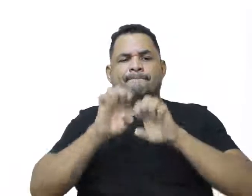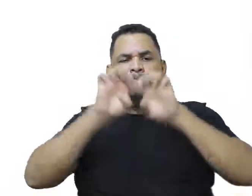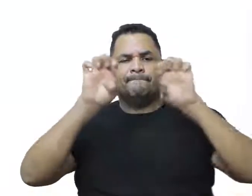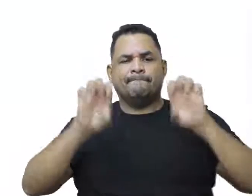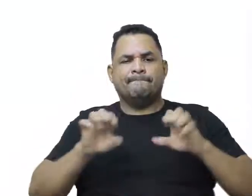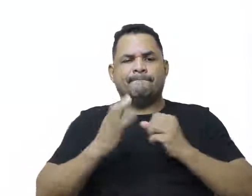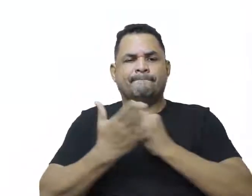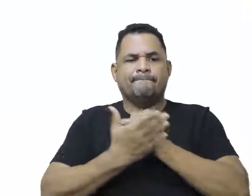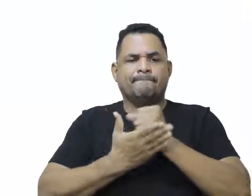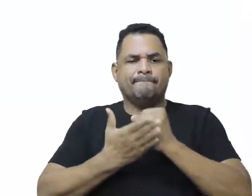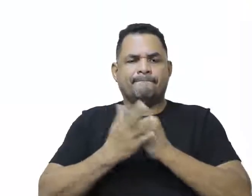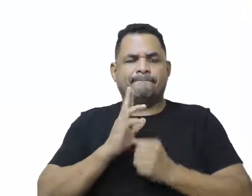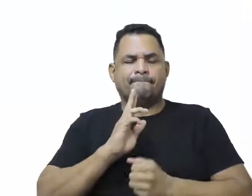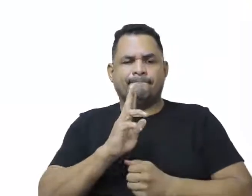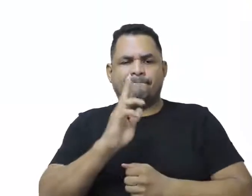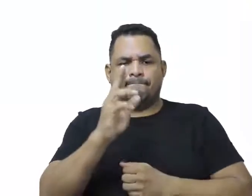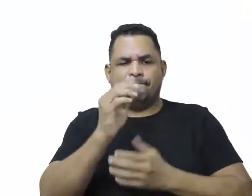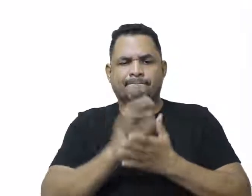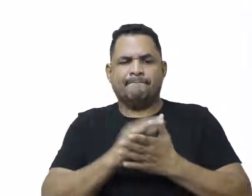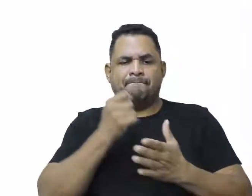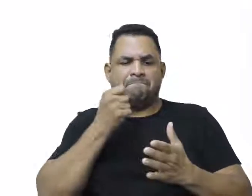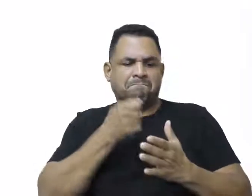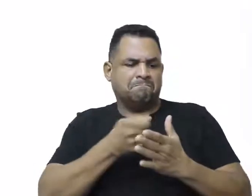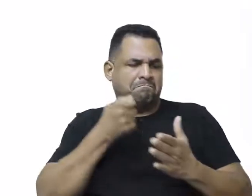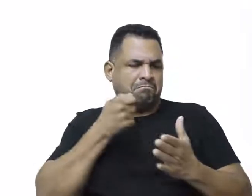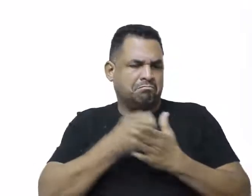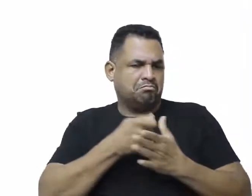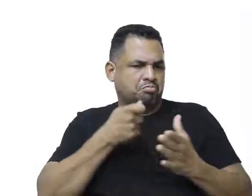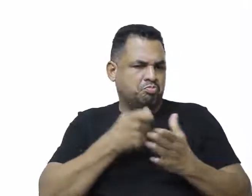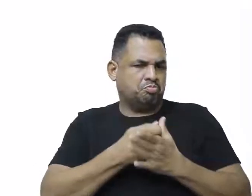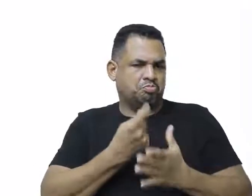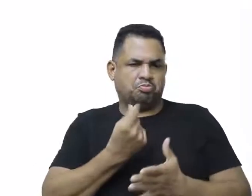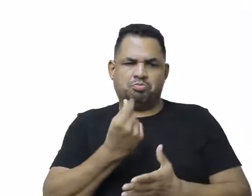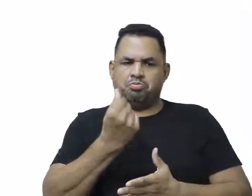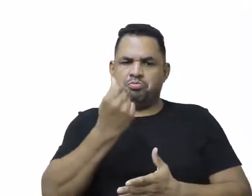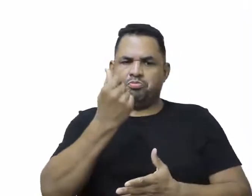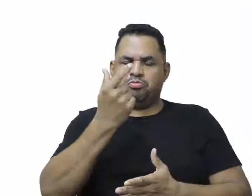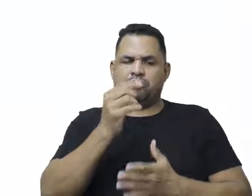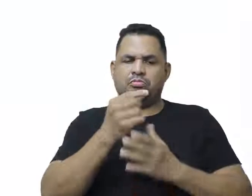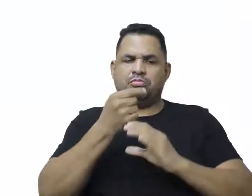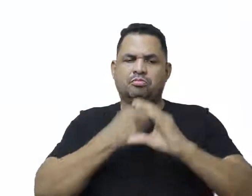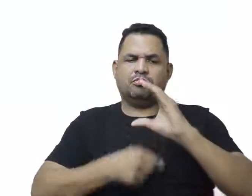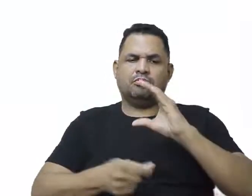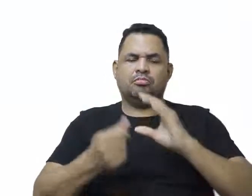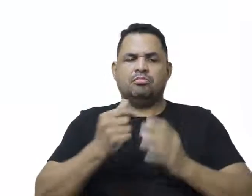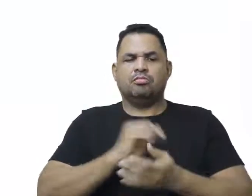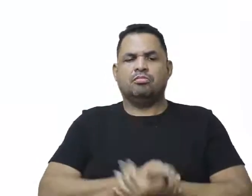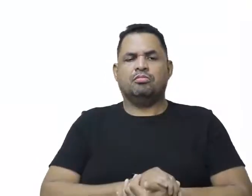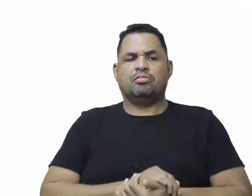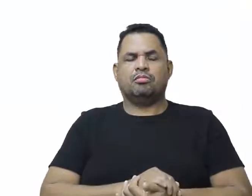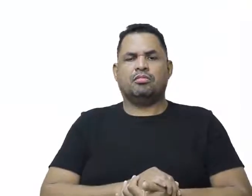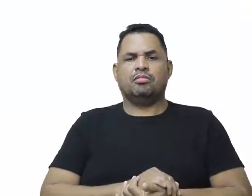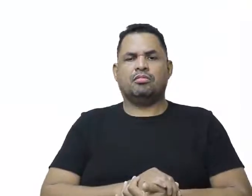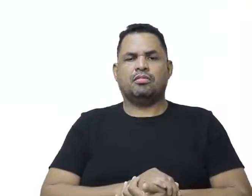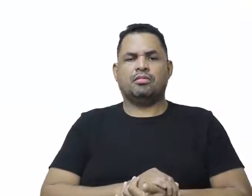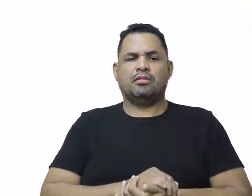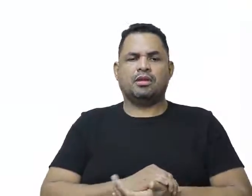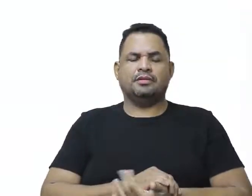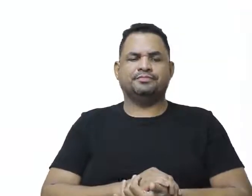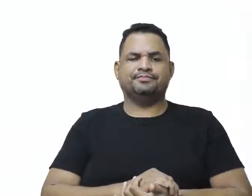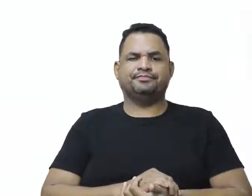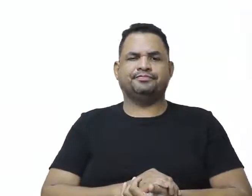estruturaram com base em um processo de financeirização do Capital né ou